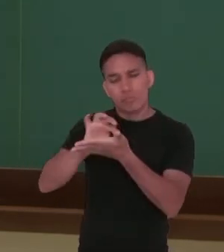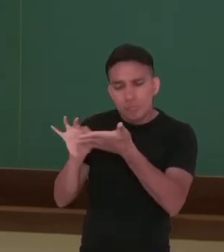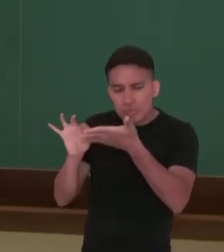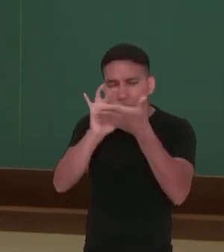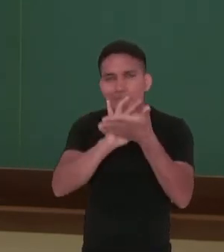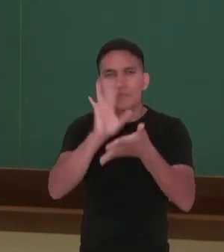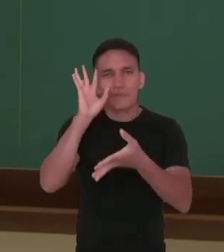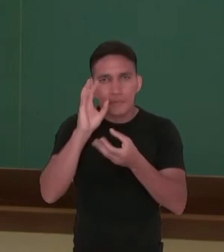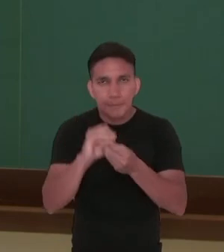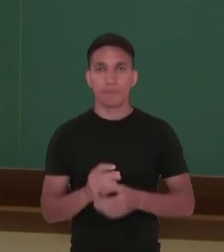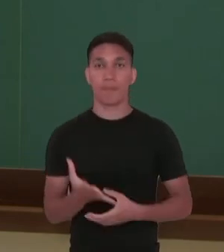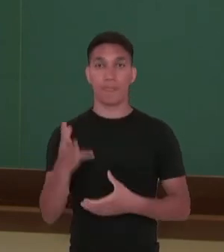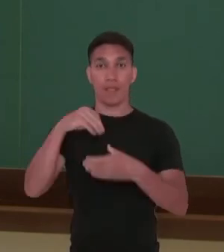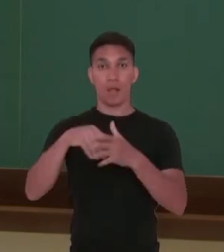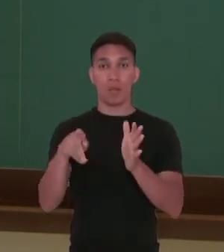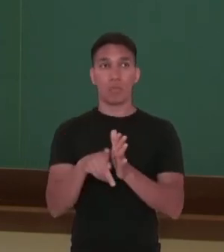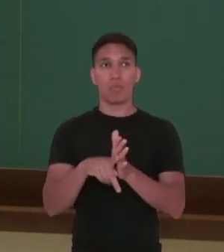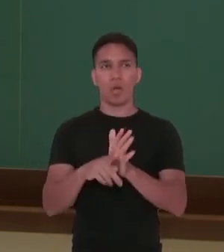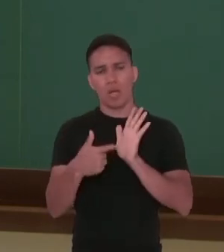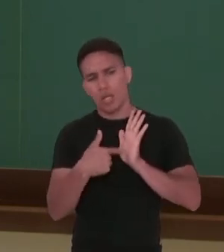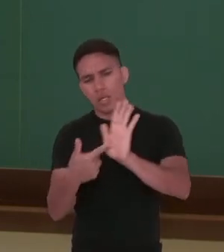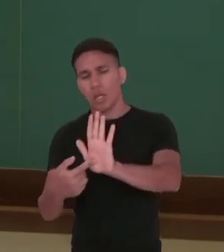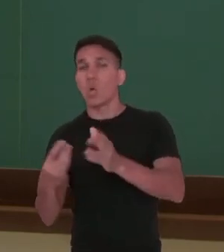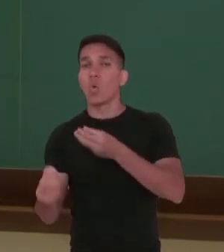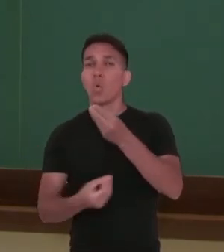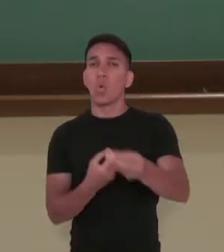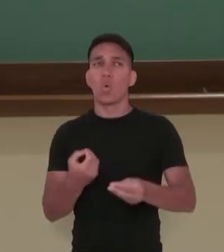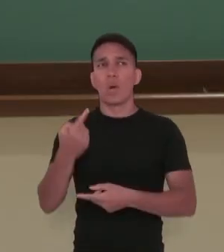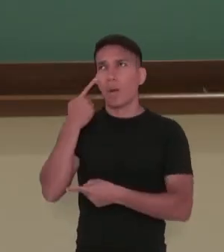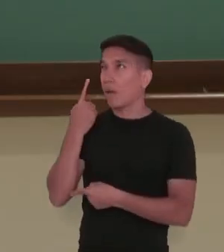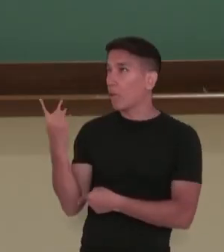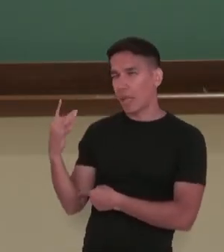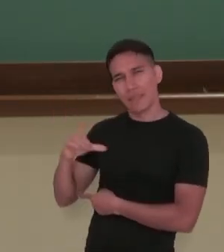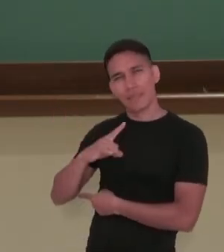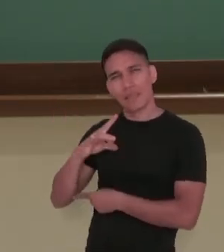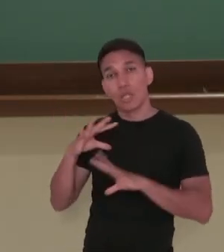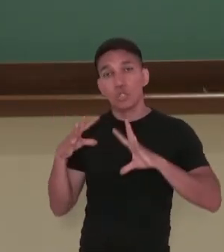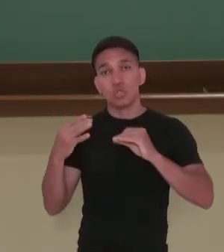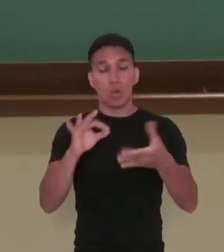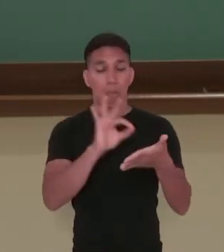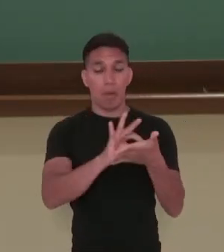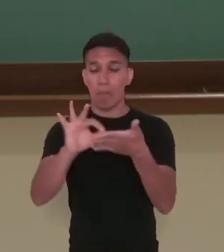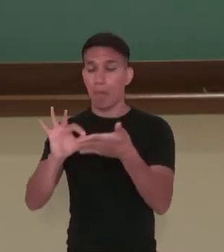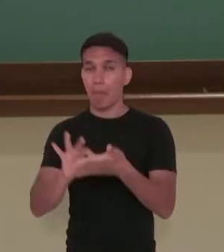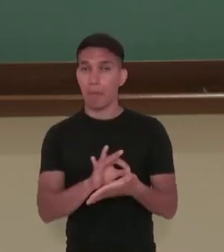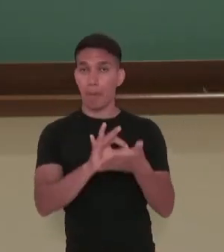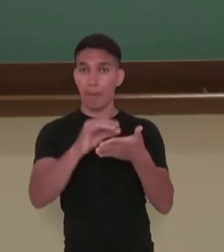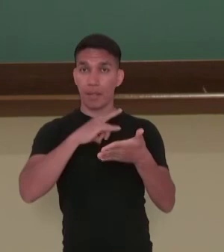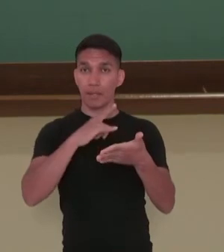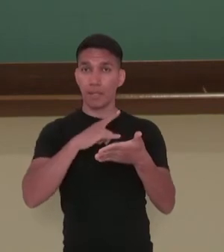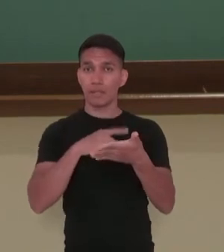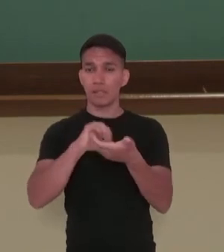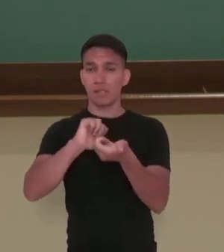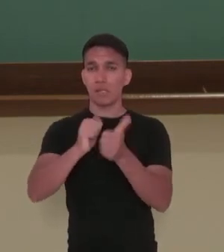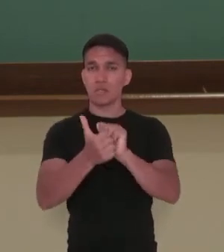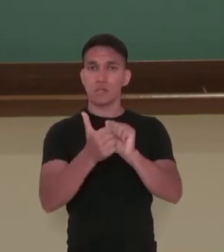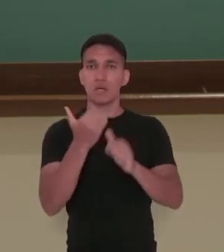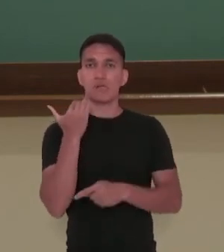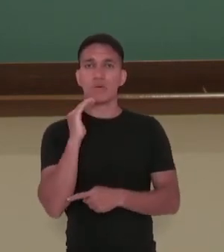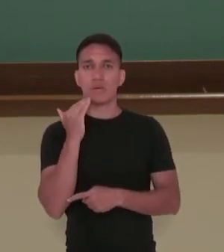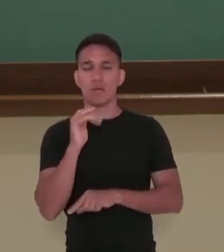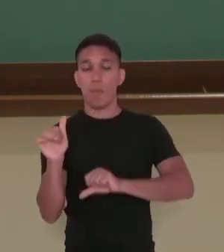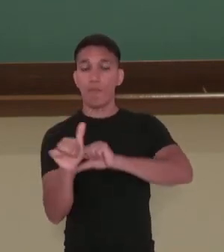Ok? Dentro das projeções agora, todo mapa ele acaba tendo distorções. E